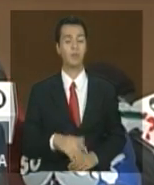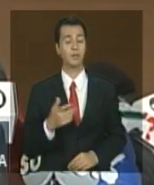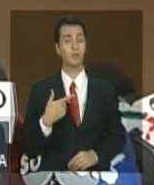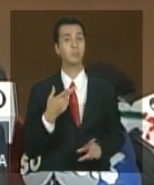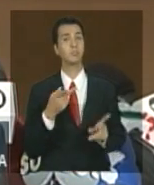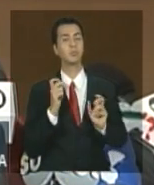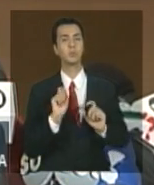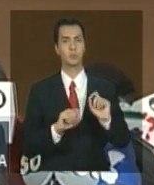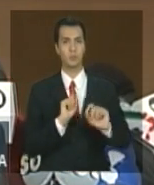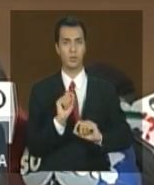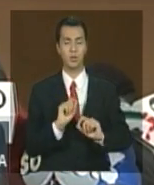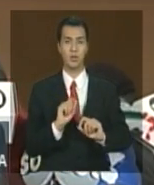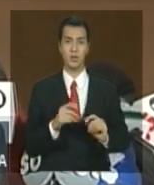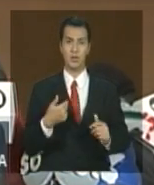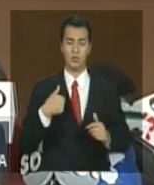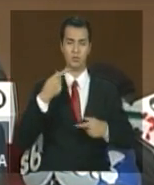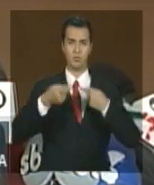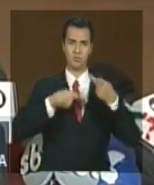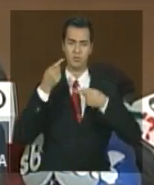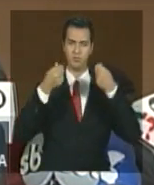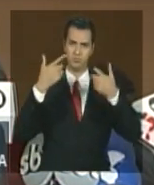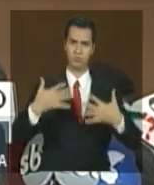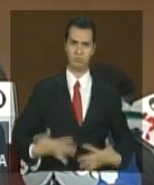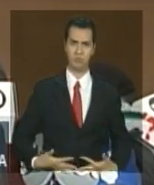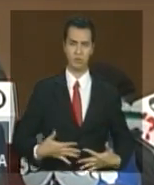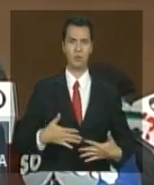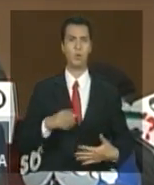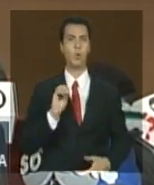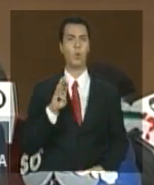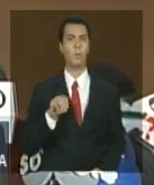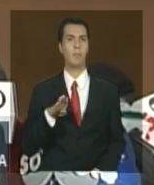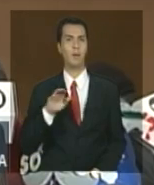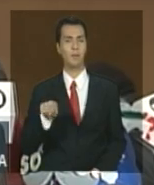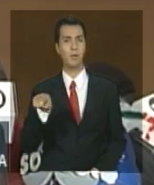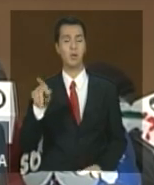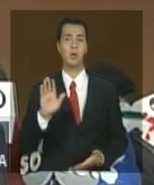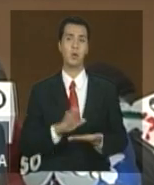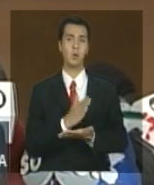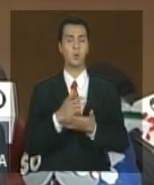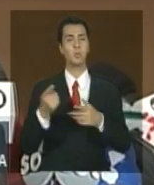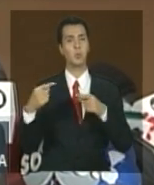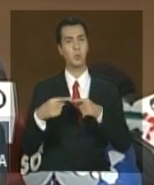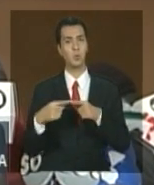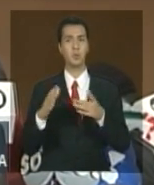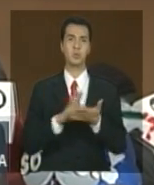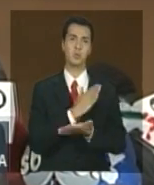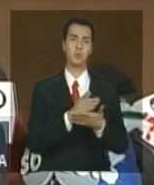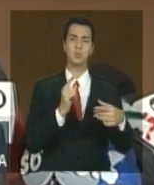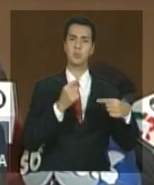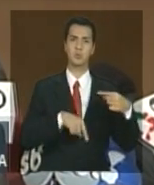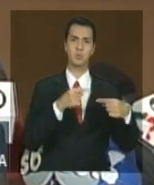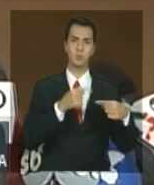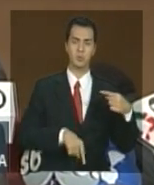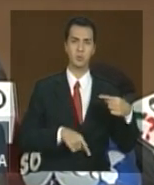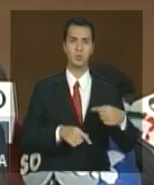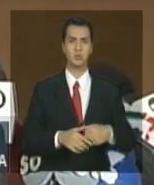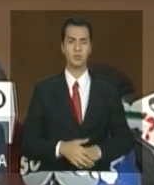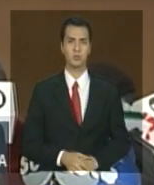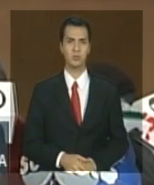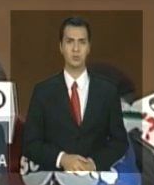de que várias coisas que eu estava dizendo se concordavam, algumas outras não, mas que